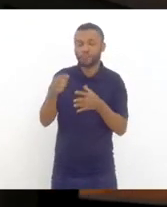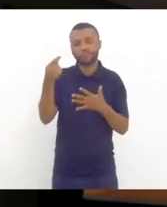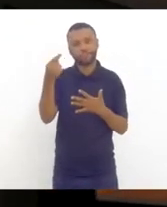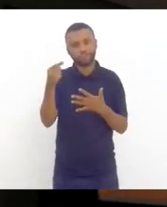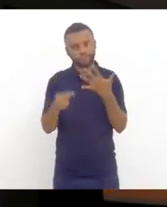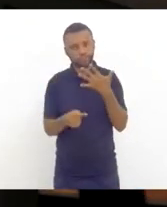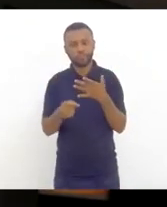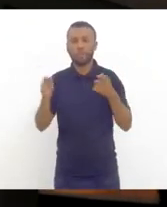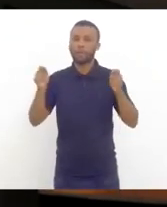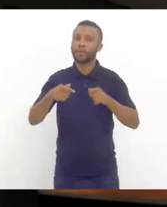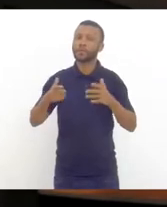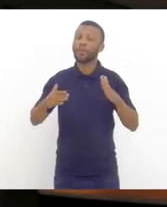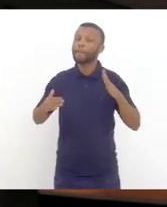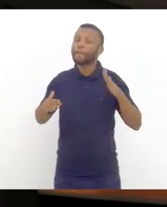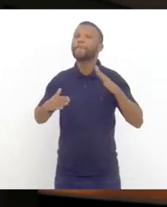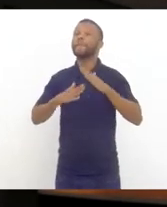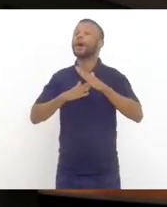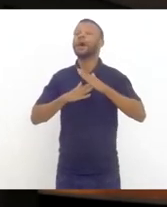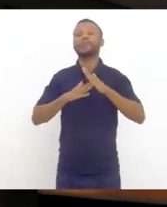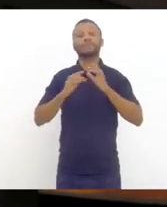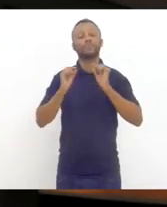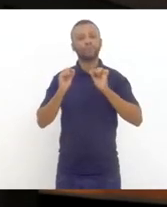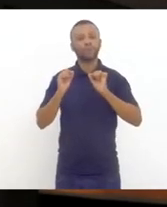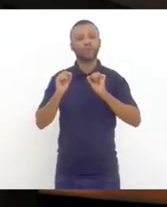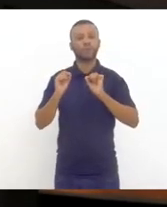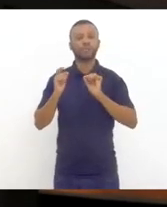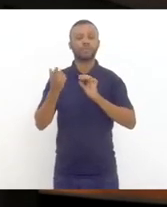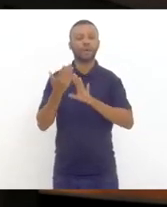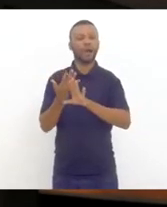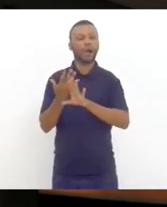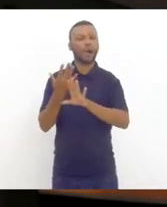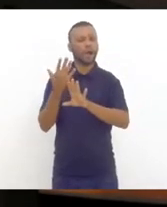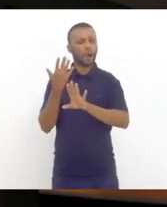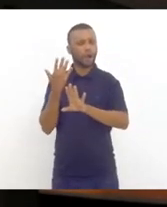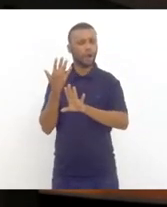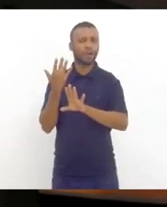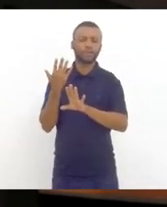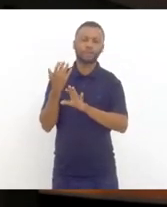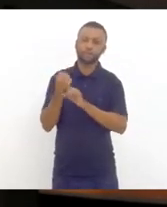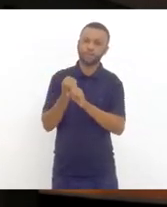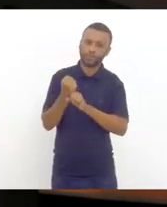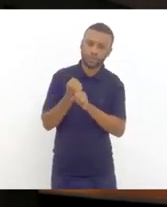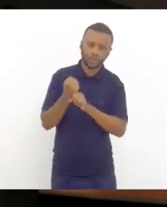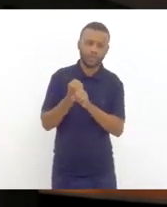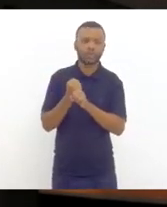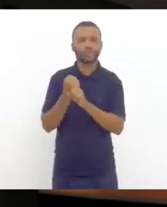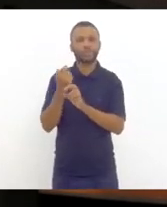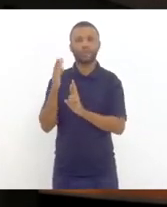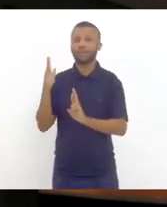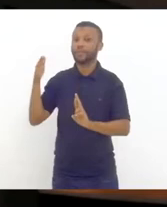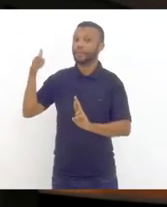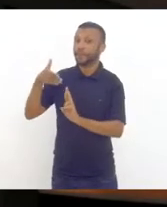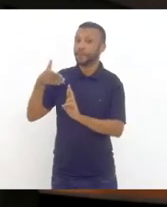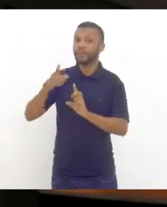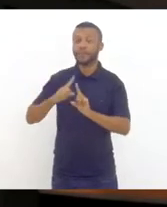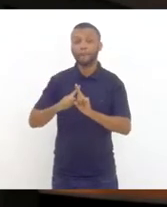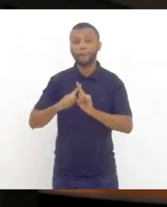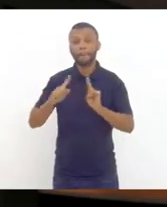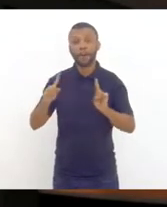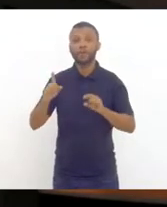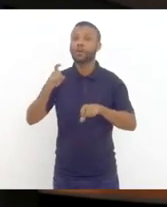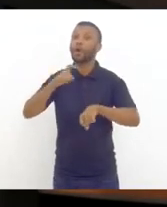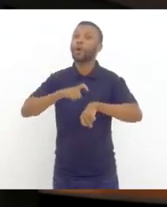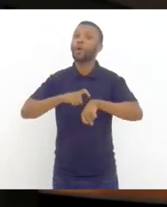ser, no máximo, para que se possa ser antes, por 15, por os anos que foram decididos, mas o teto que se